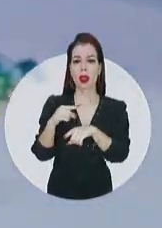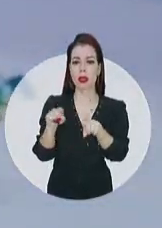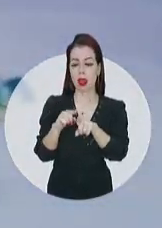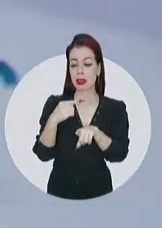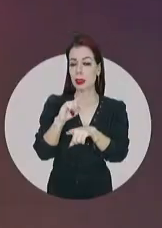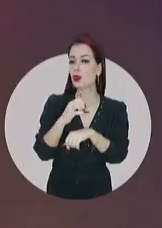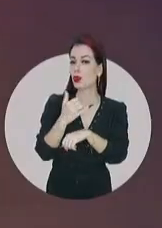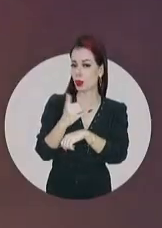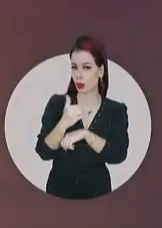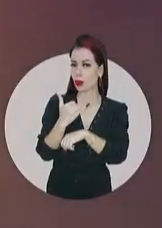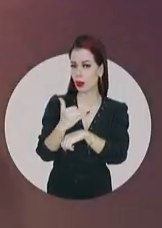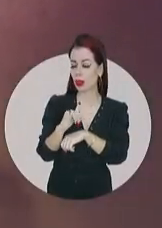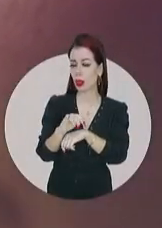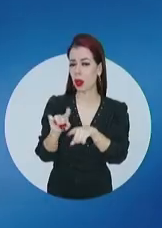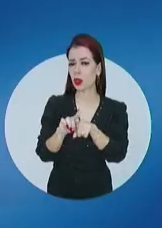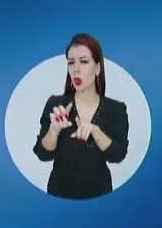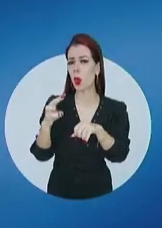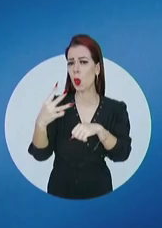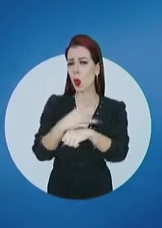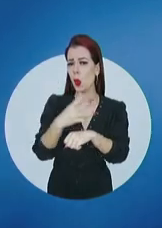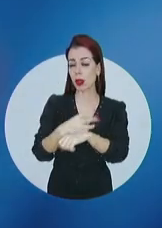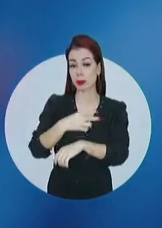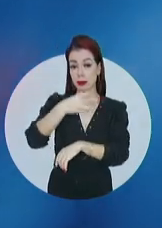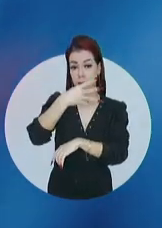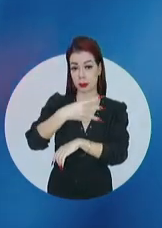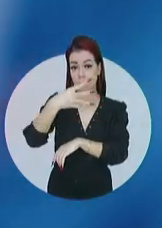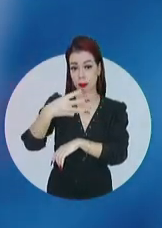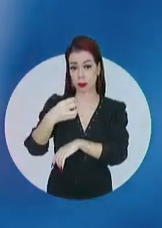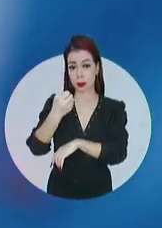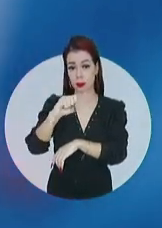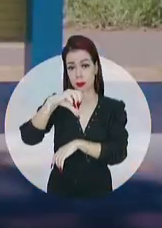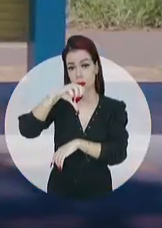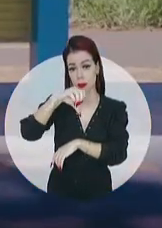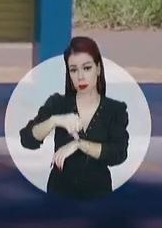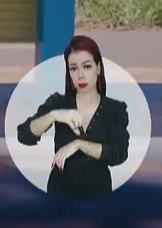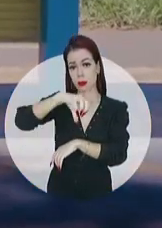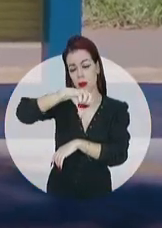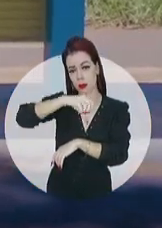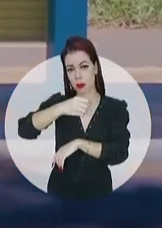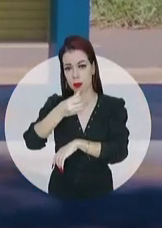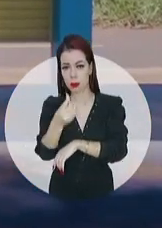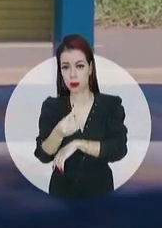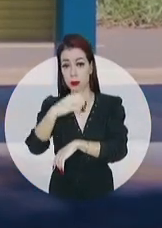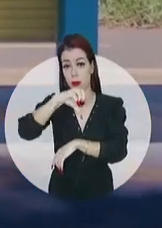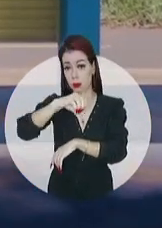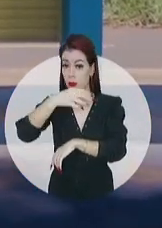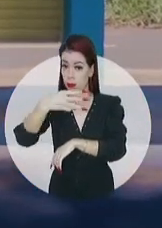dos deputados diretamente no seu celular. É só mandar um WhatsApp para